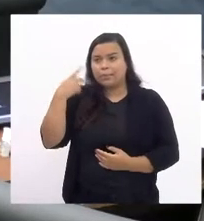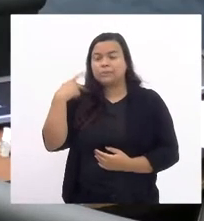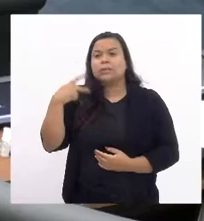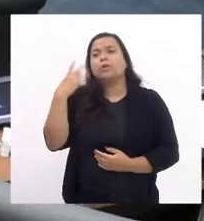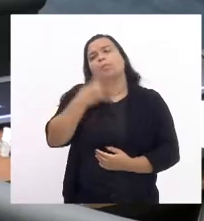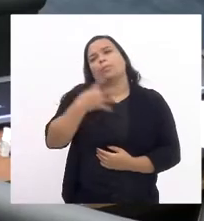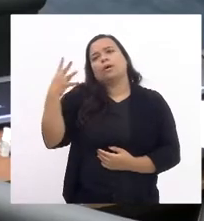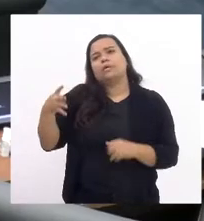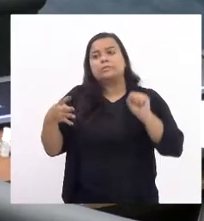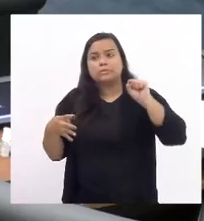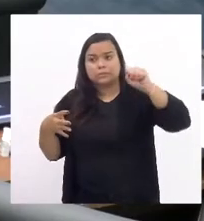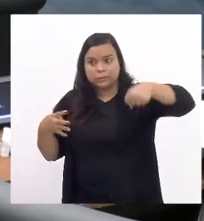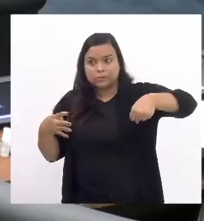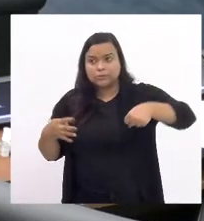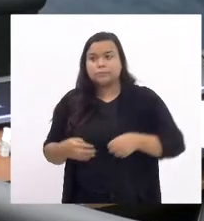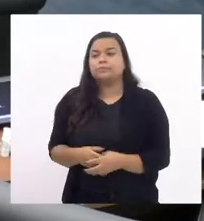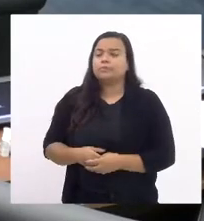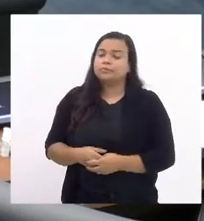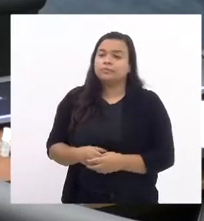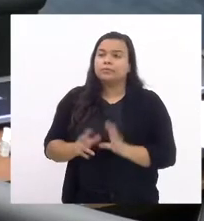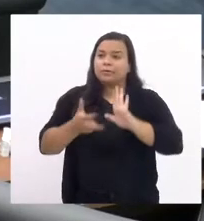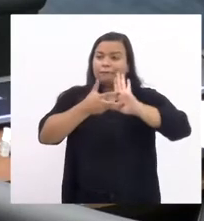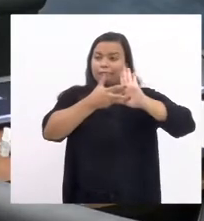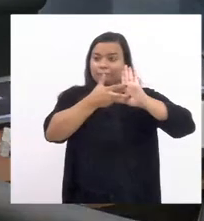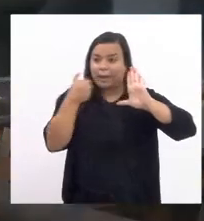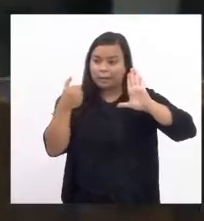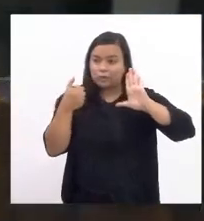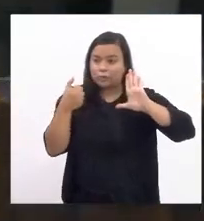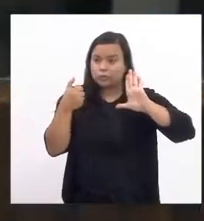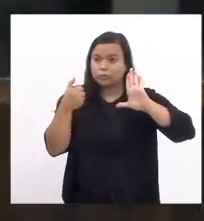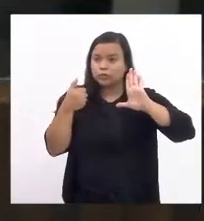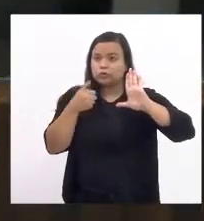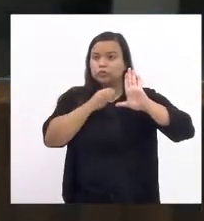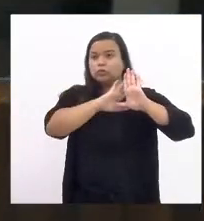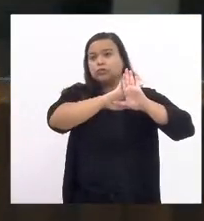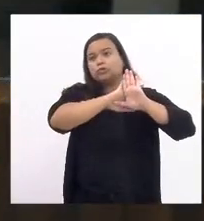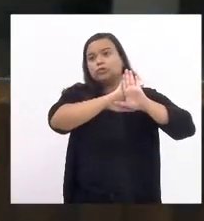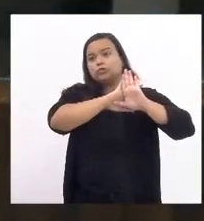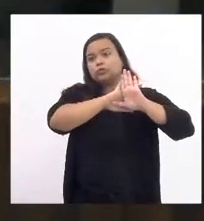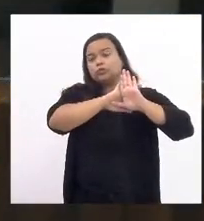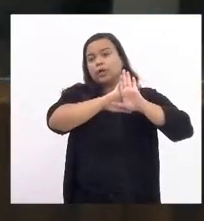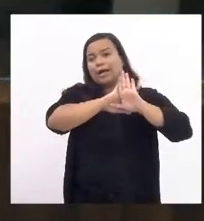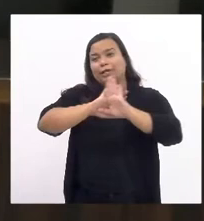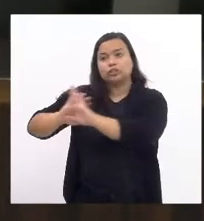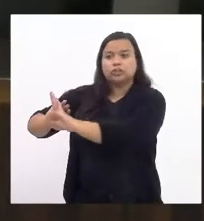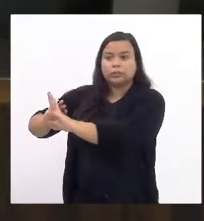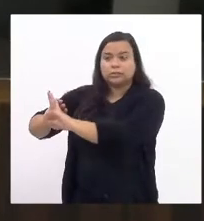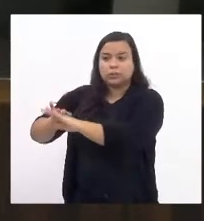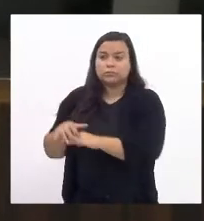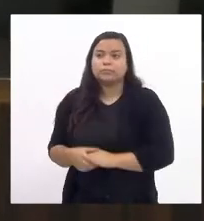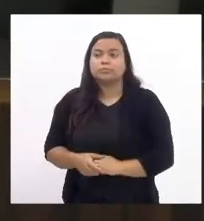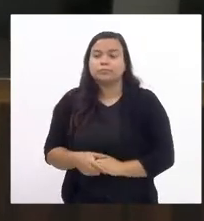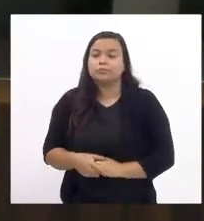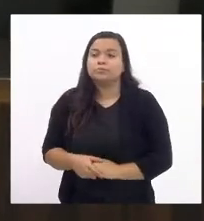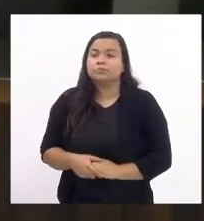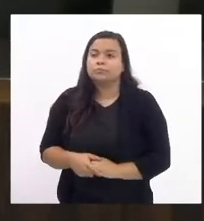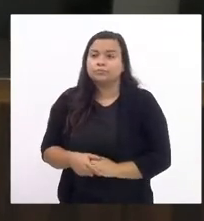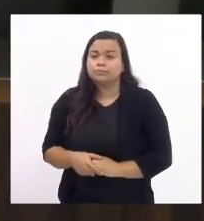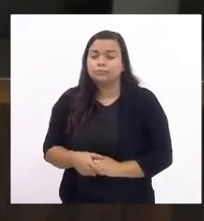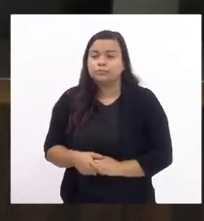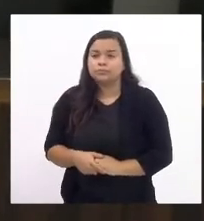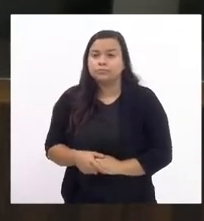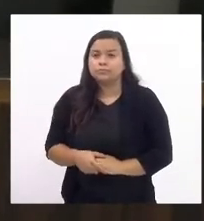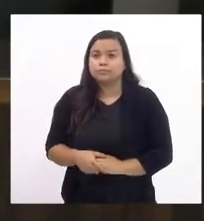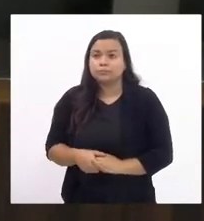44 sims. Os vetos foram rejeitados. A